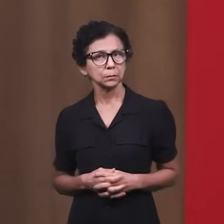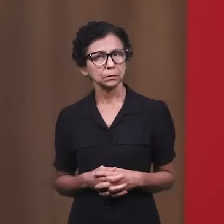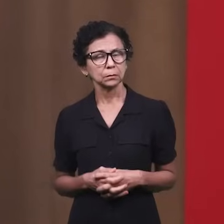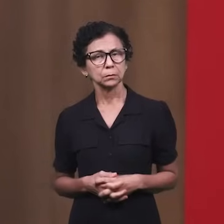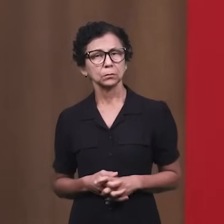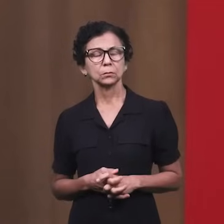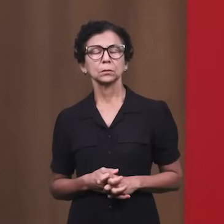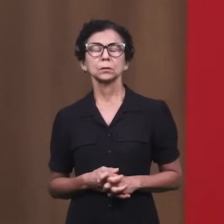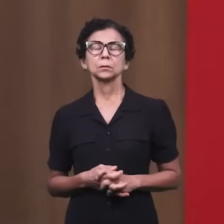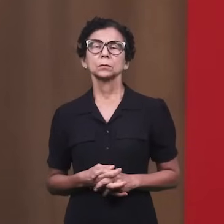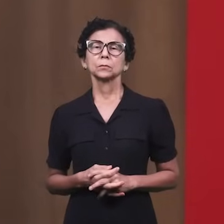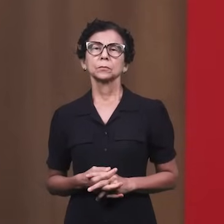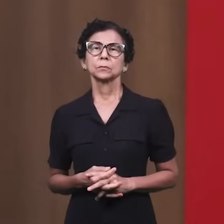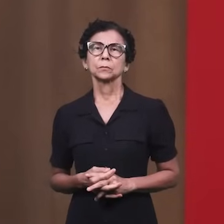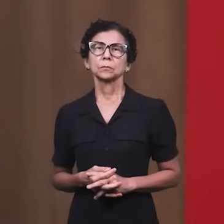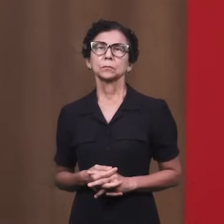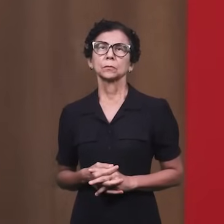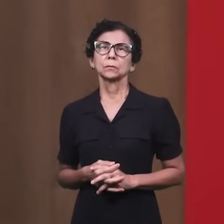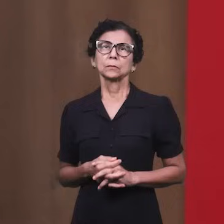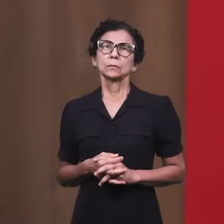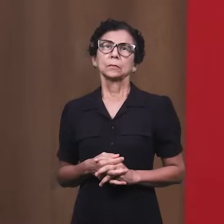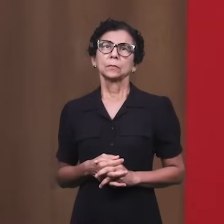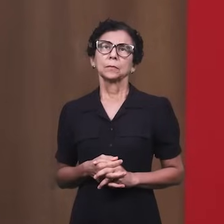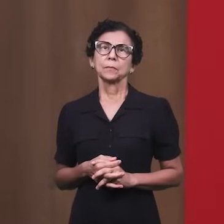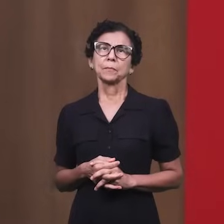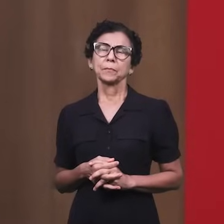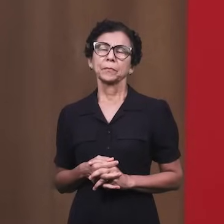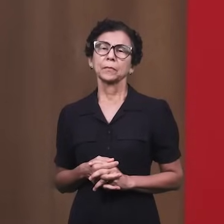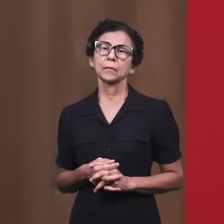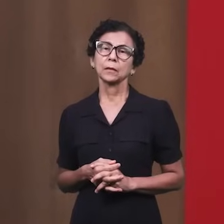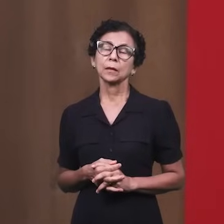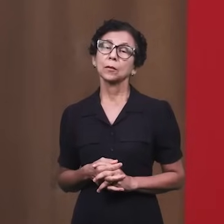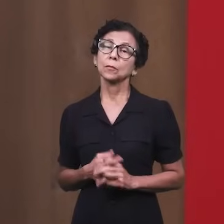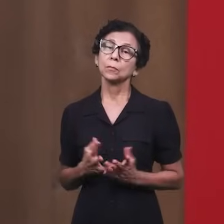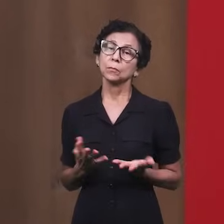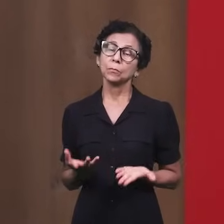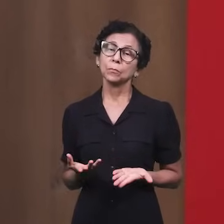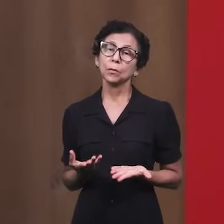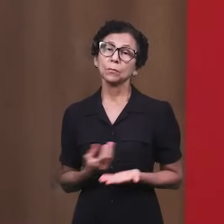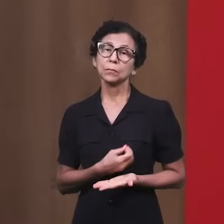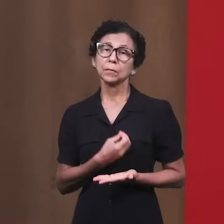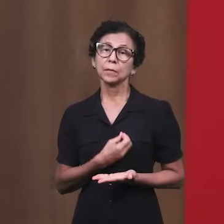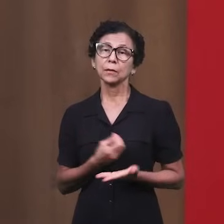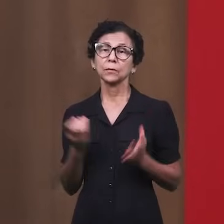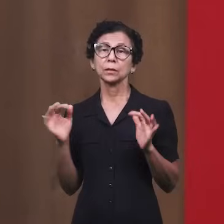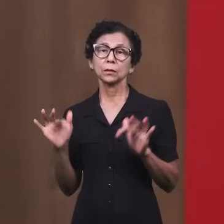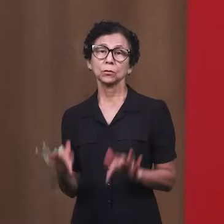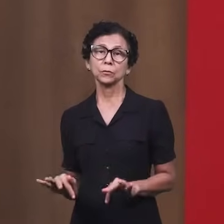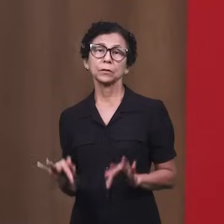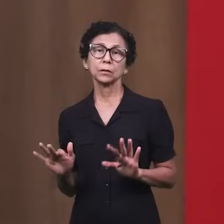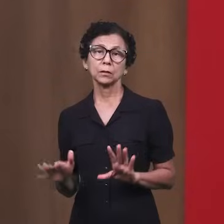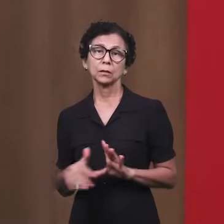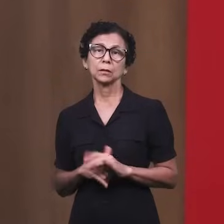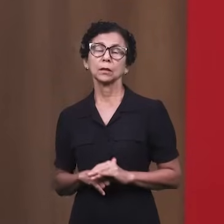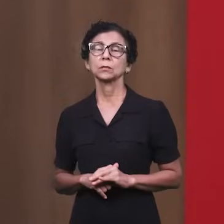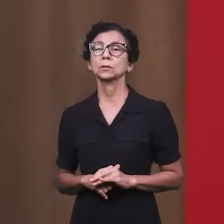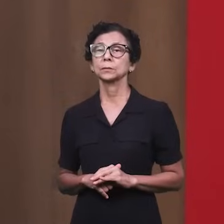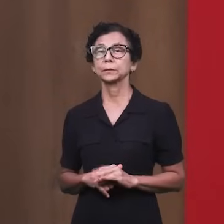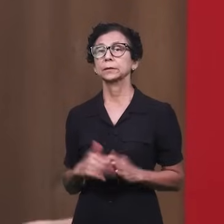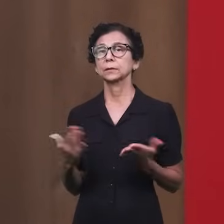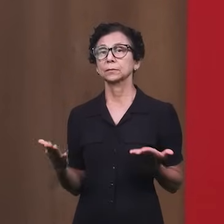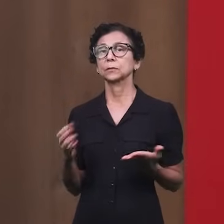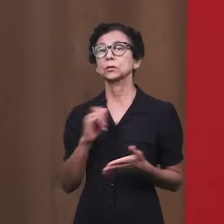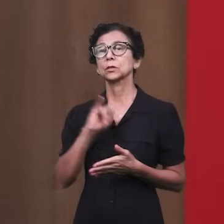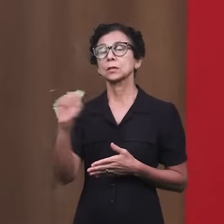chegar ao final dos nossos dias se o senhor não nos arrebatar antes podendo dizer combati o Bom Combate acabei a